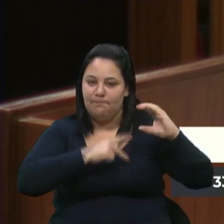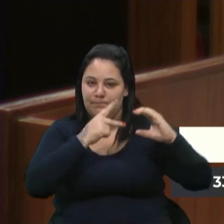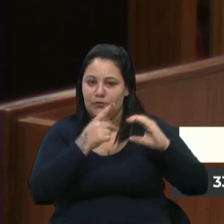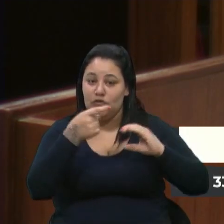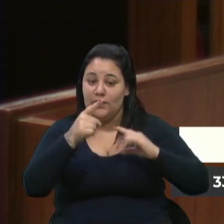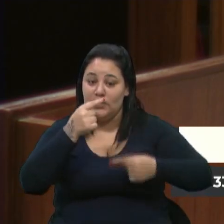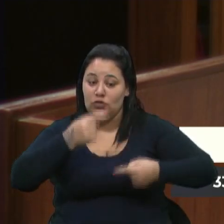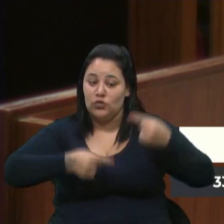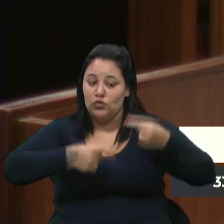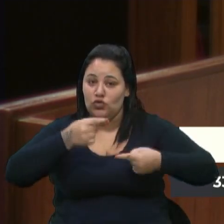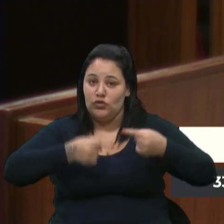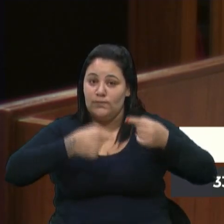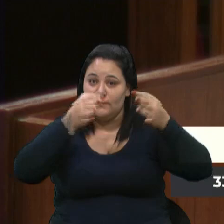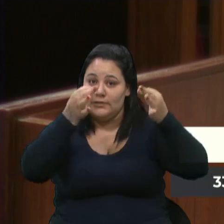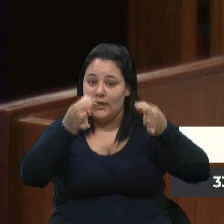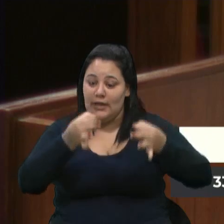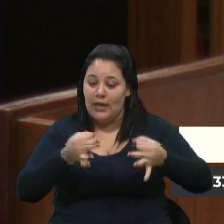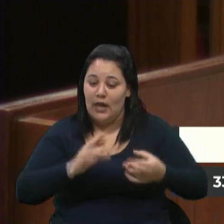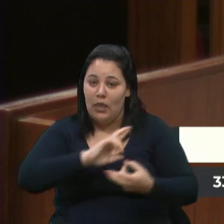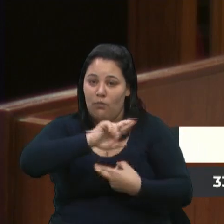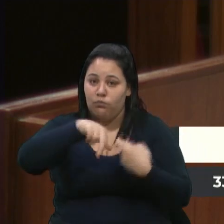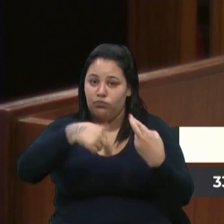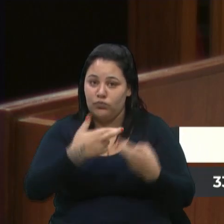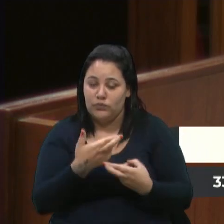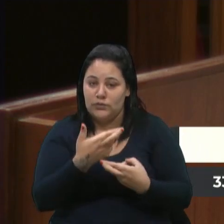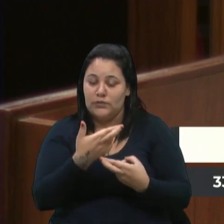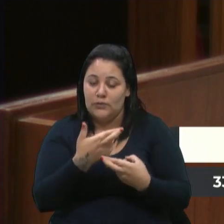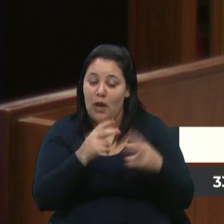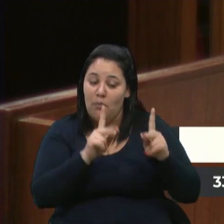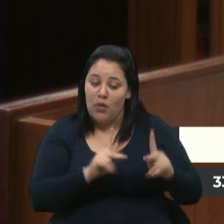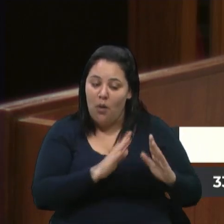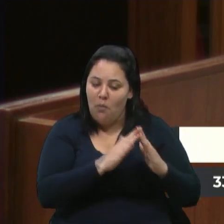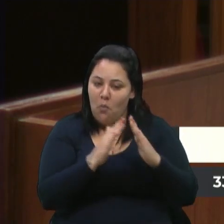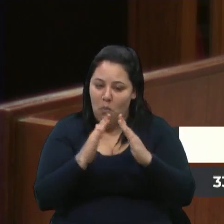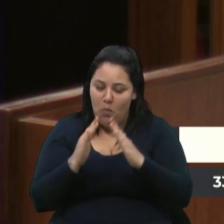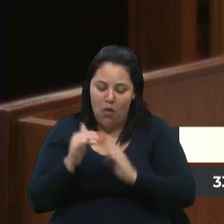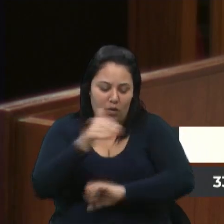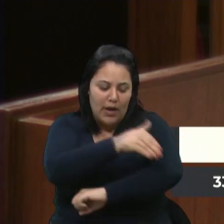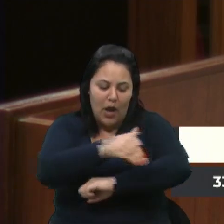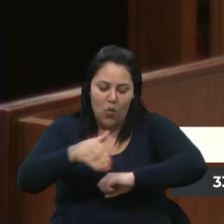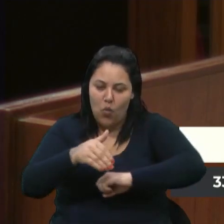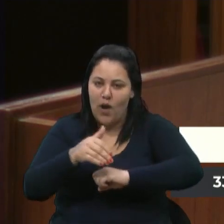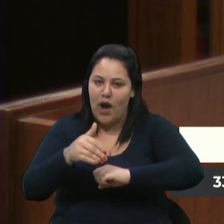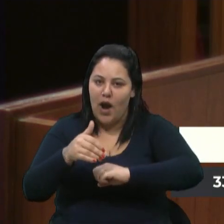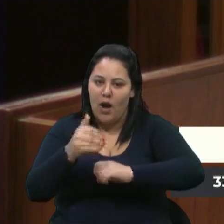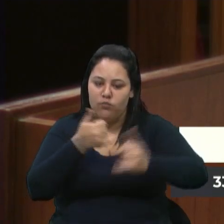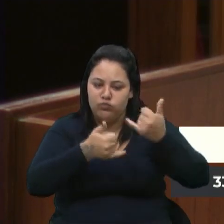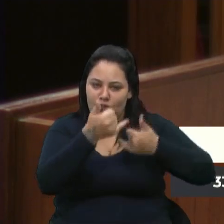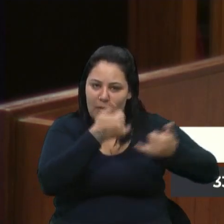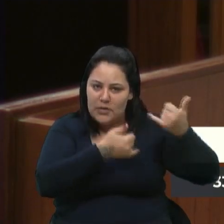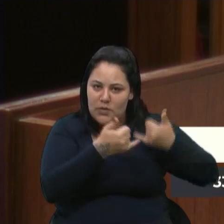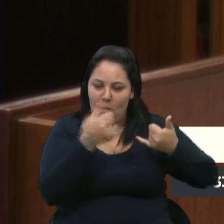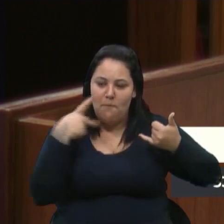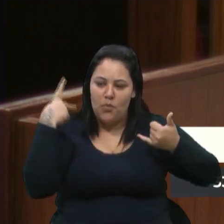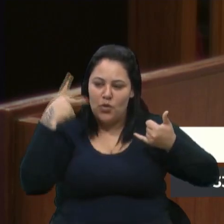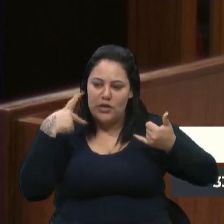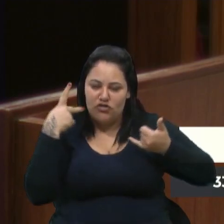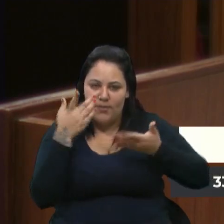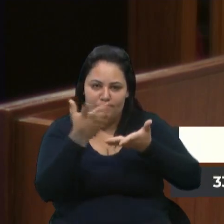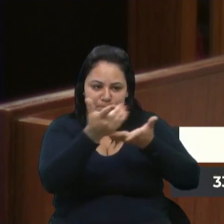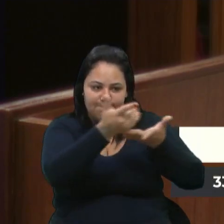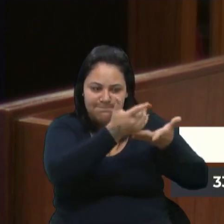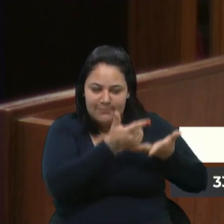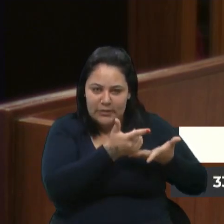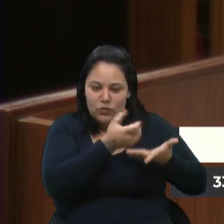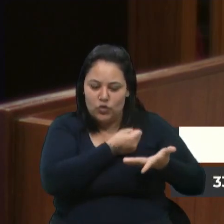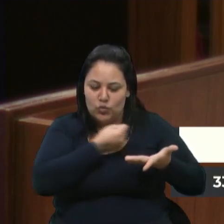questões referentes à população em situação de rua, políticas, dados estatísticos, porque isso é extremamente